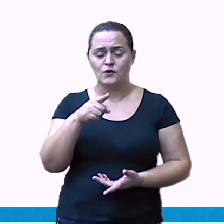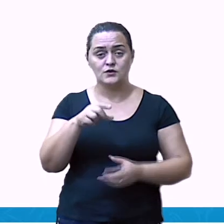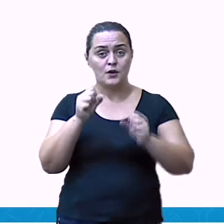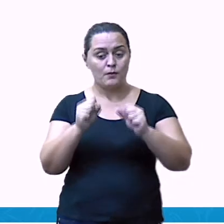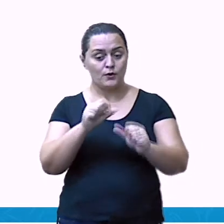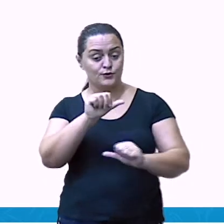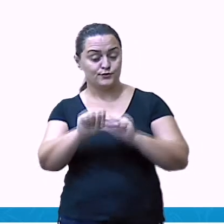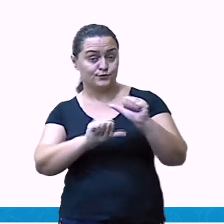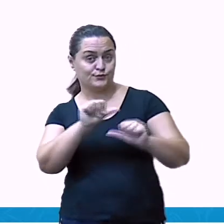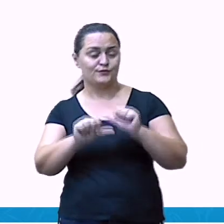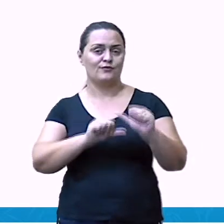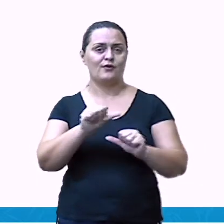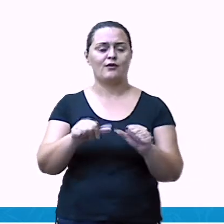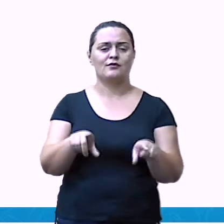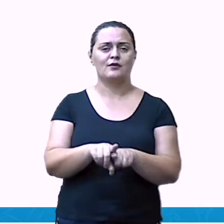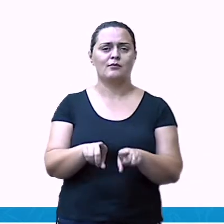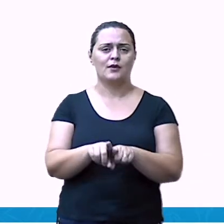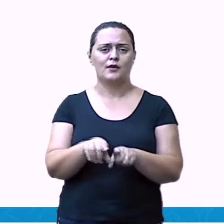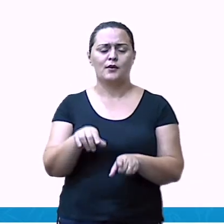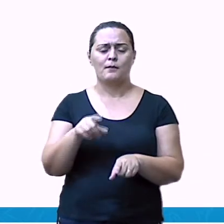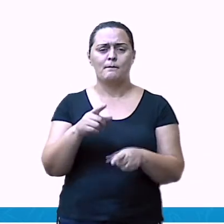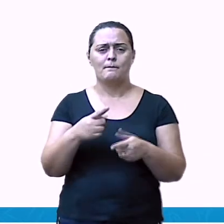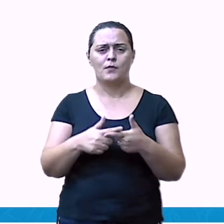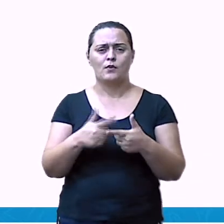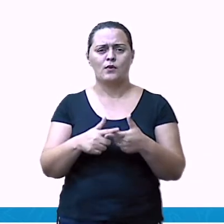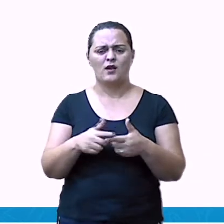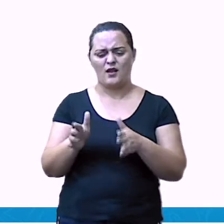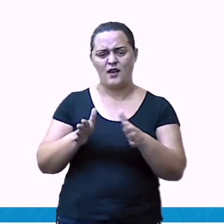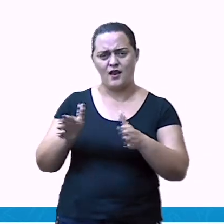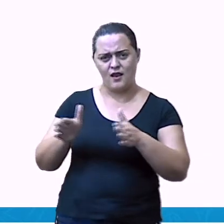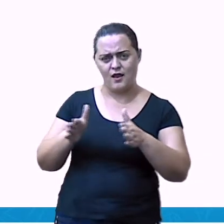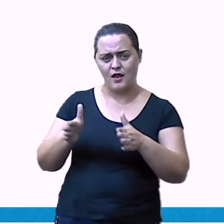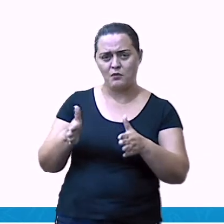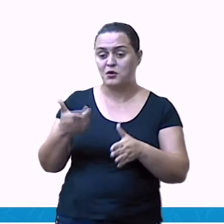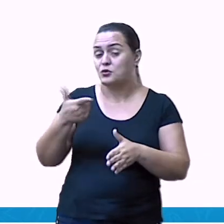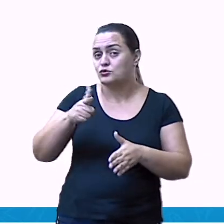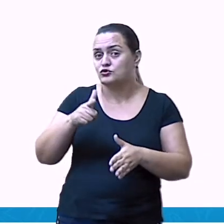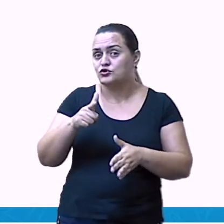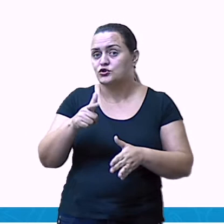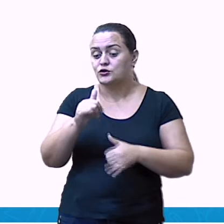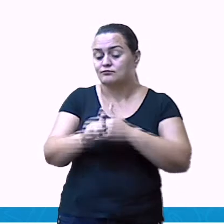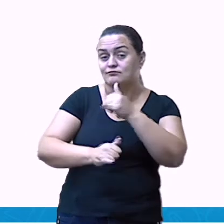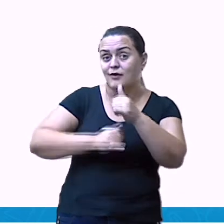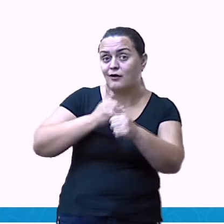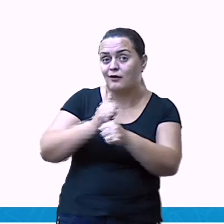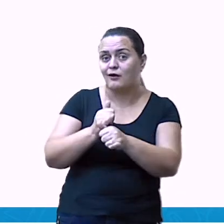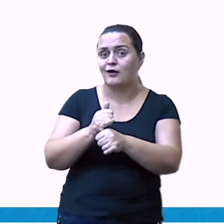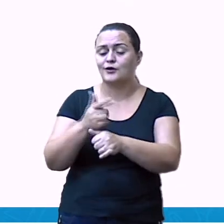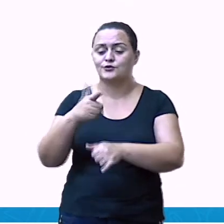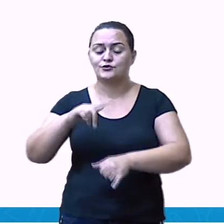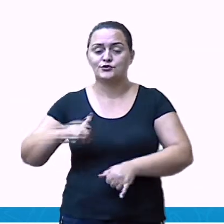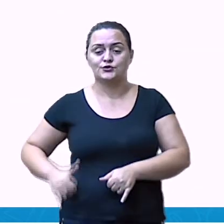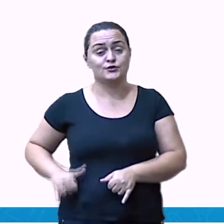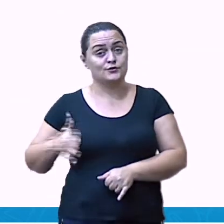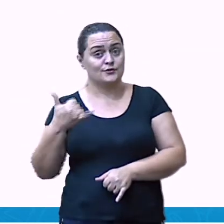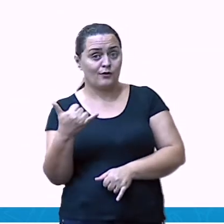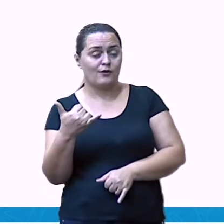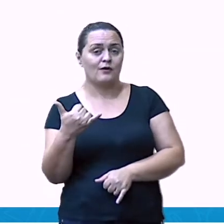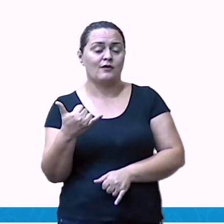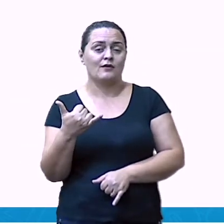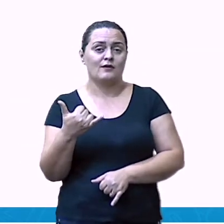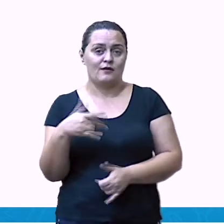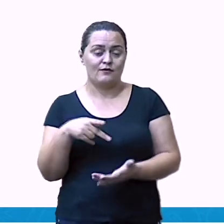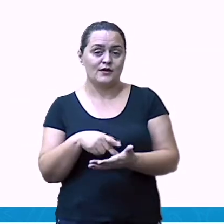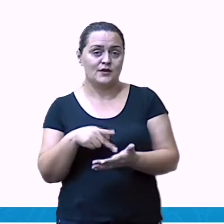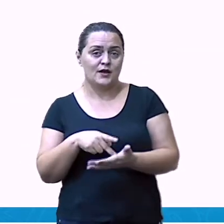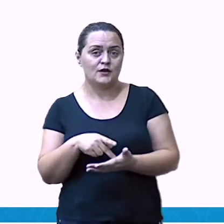estar acrescentando esses elementos à sua história, ao seu reconto. E pode possibilitar também o encontro de outros